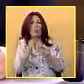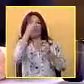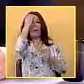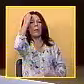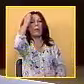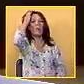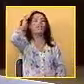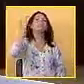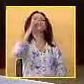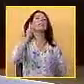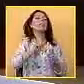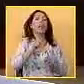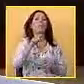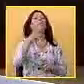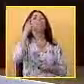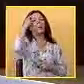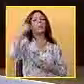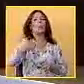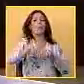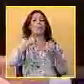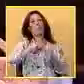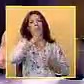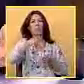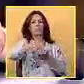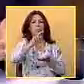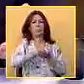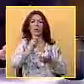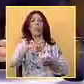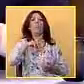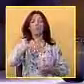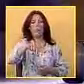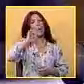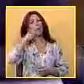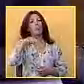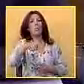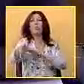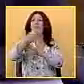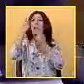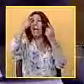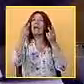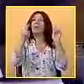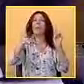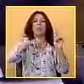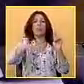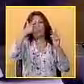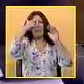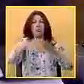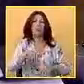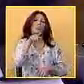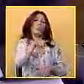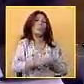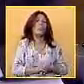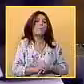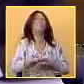se não eleger, vai considerar que isso é um fracasso para o partido? Não, é um fracasso para Portugal e para a democracia portuguesa. Porque a democracia portuguesa